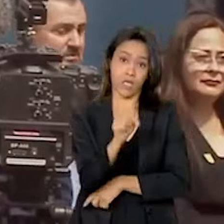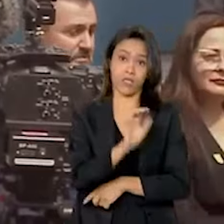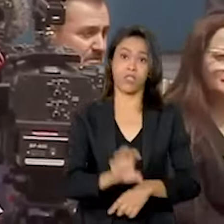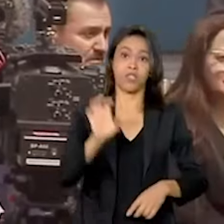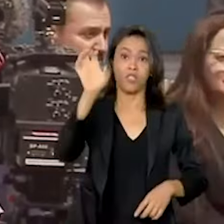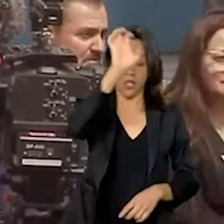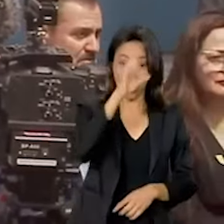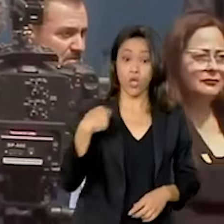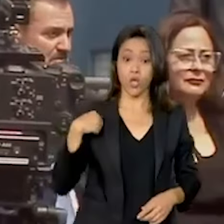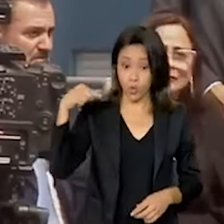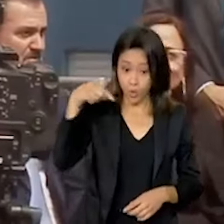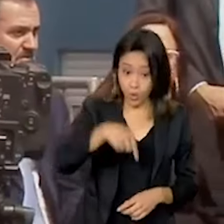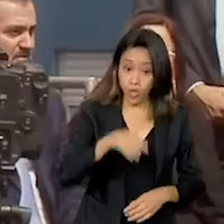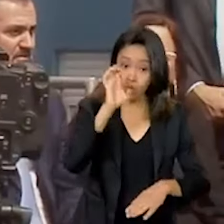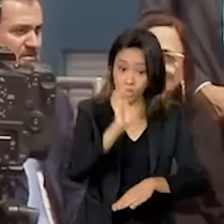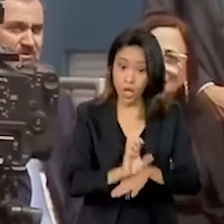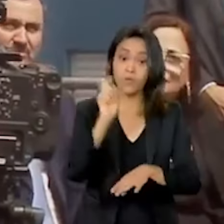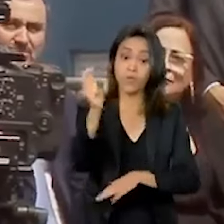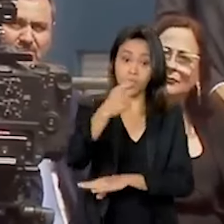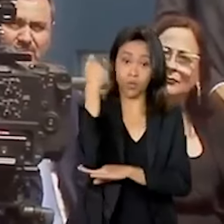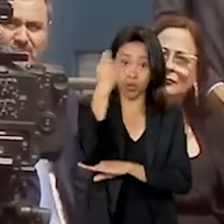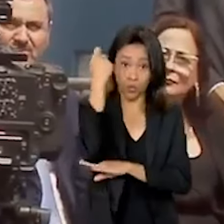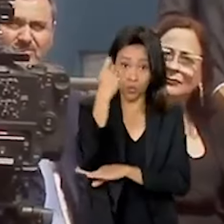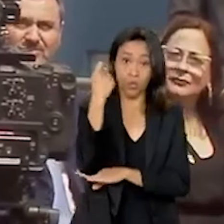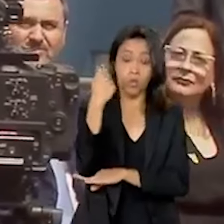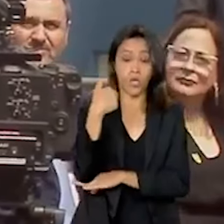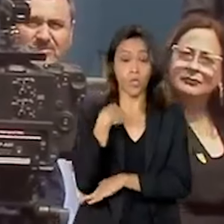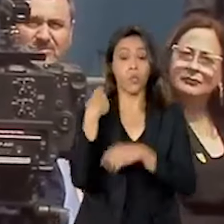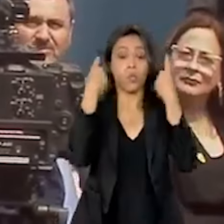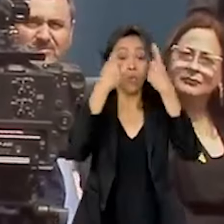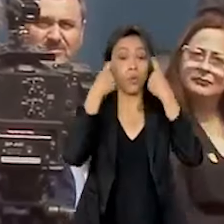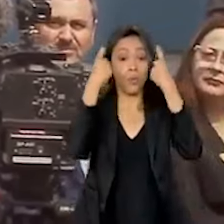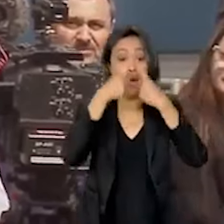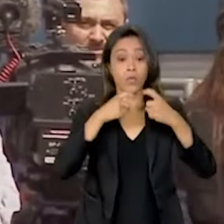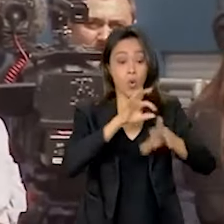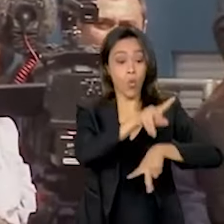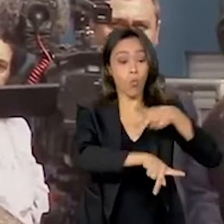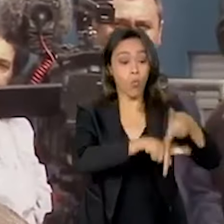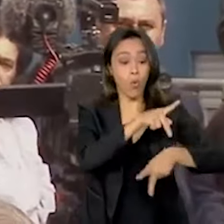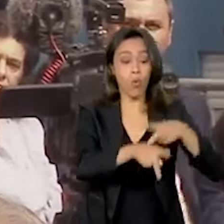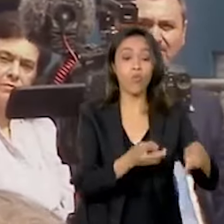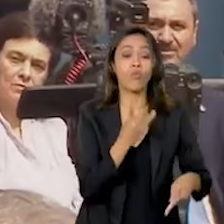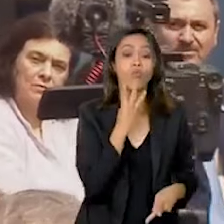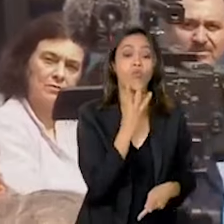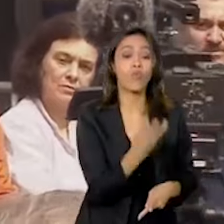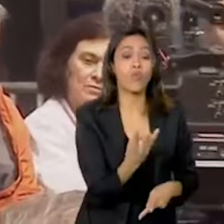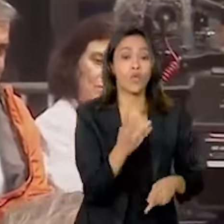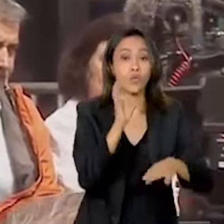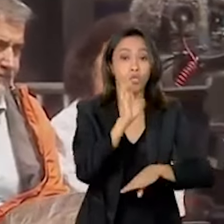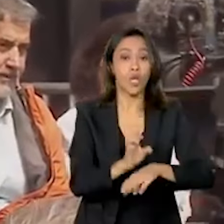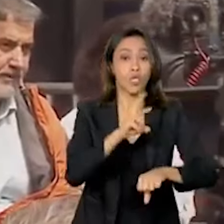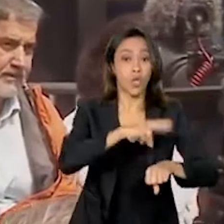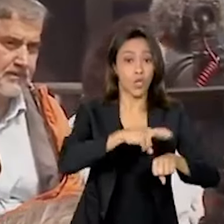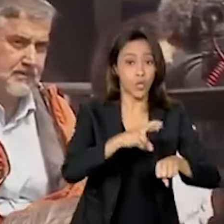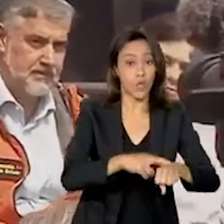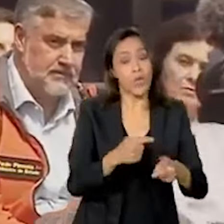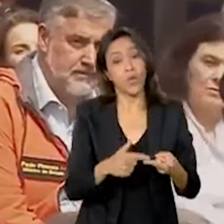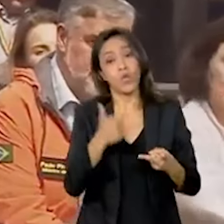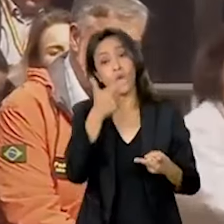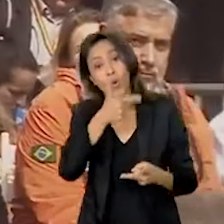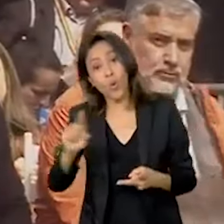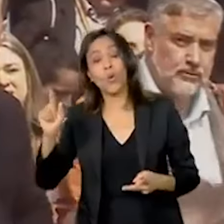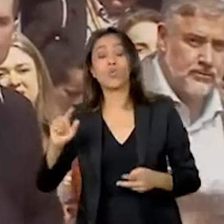estou aqui no Rio Grande do Sul, mas eu estou preocupado com os Yanomamis lá em Roraima. Eu estou preocupado com o Guarani e com o Hawaii, lá